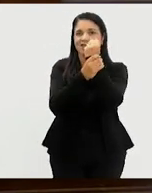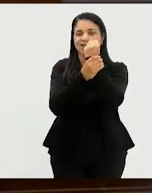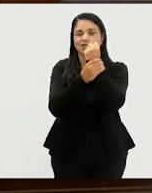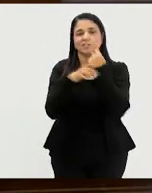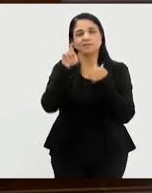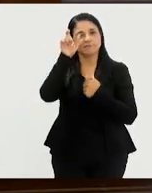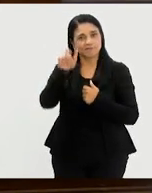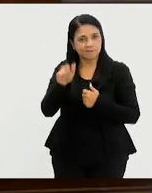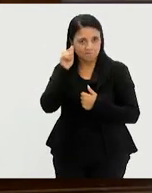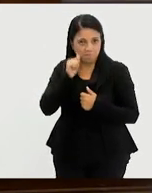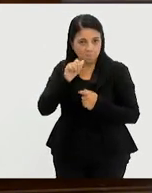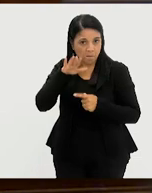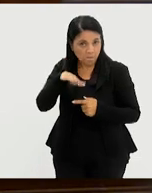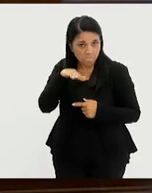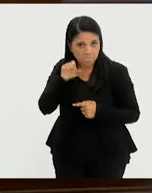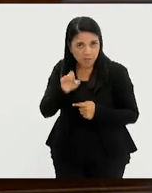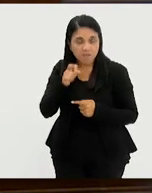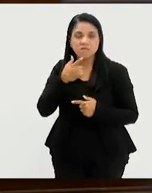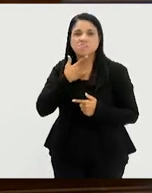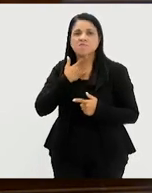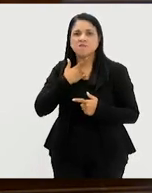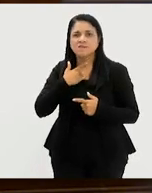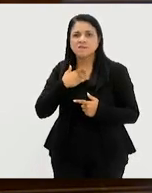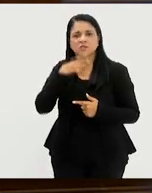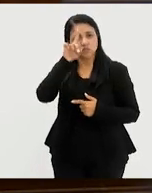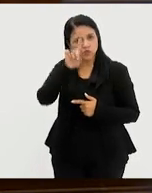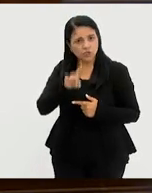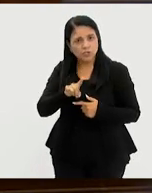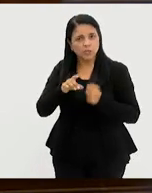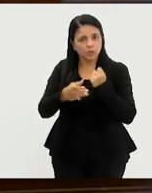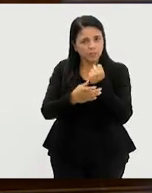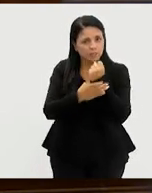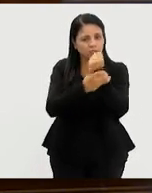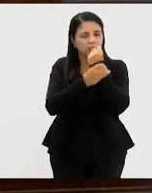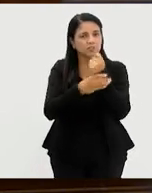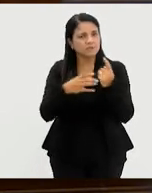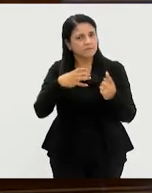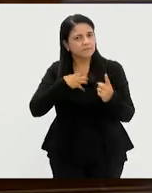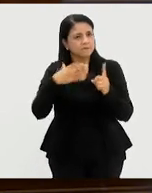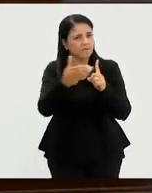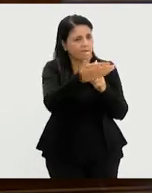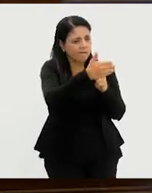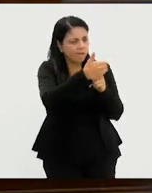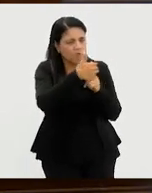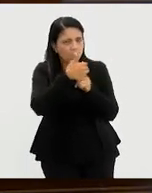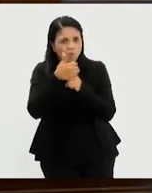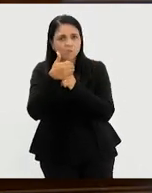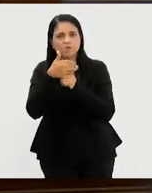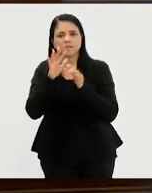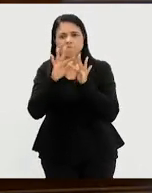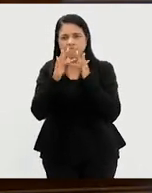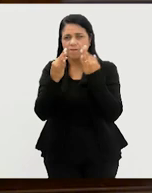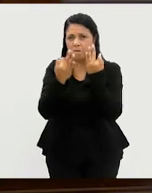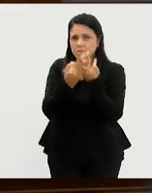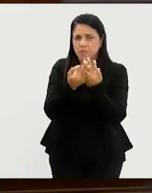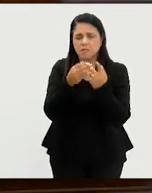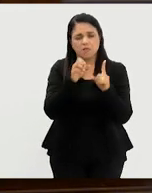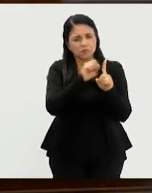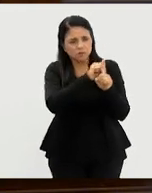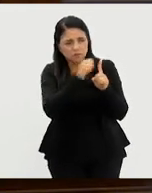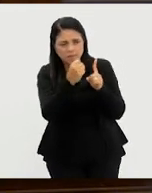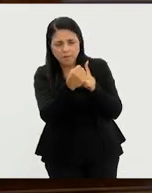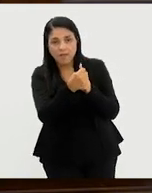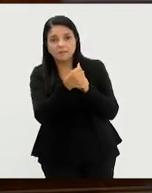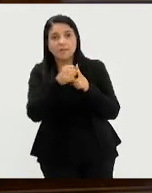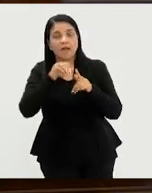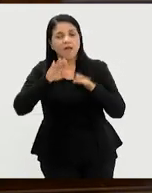tenha o desejo dessa mãe que essa mãe se sinta acolhida sinta acolhida pela família pela sociedade porque muitas vezes